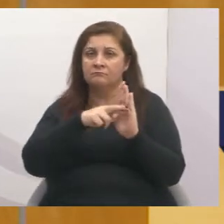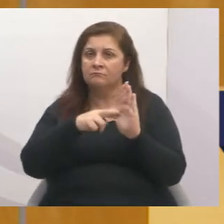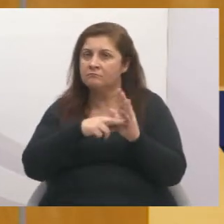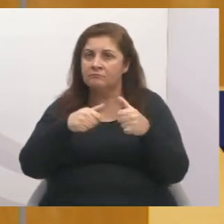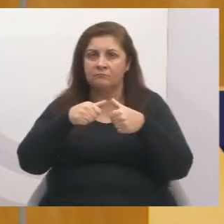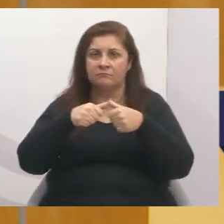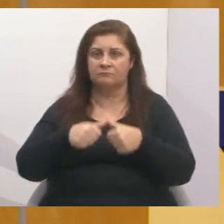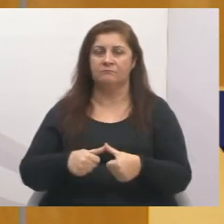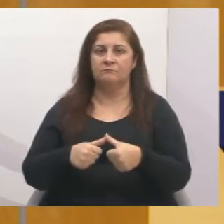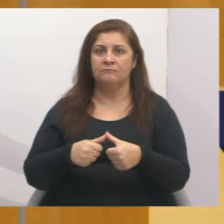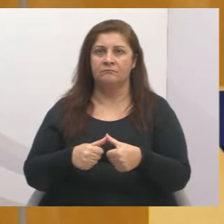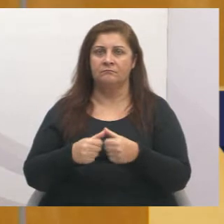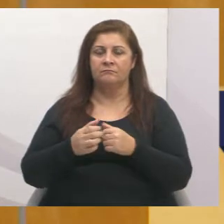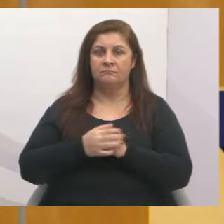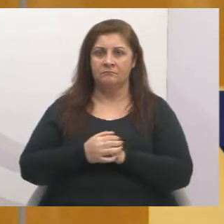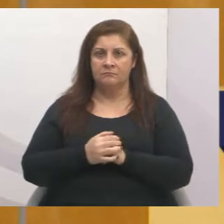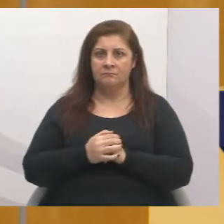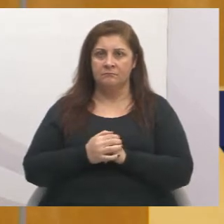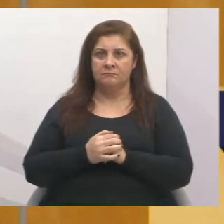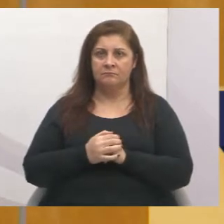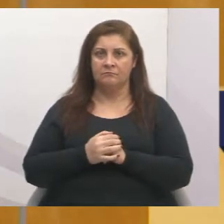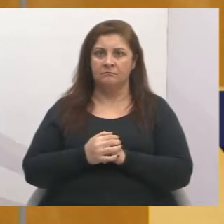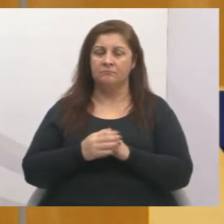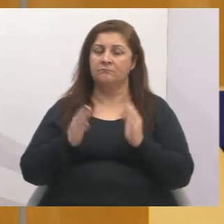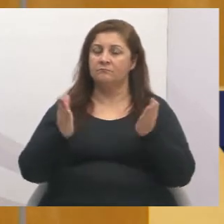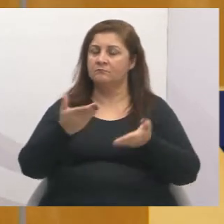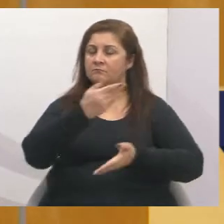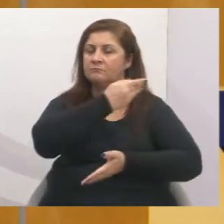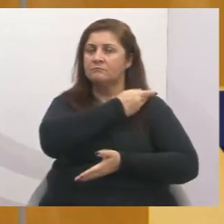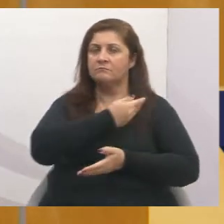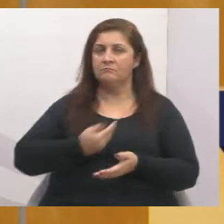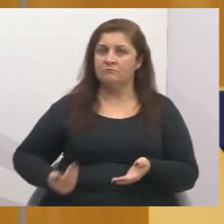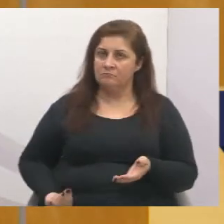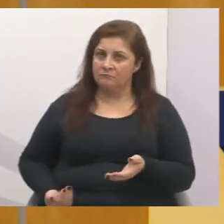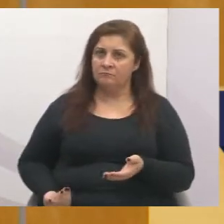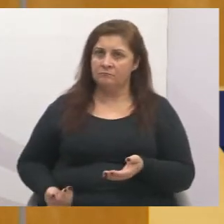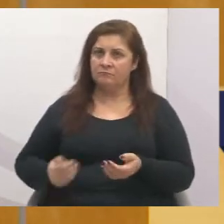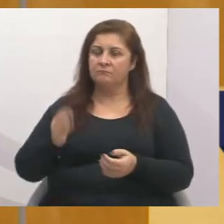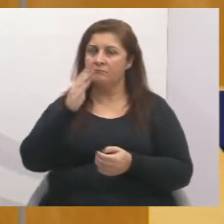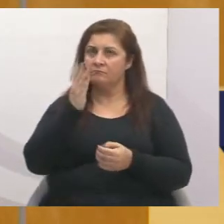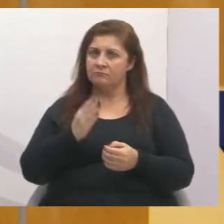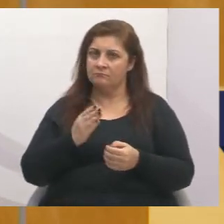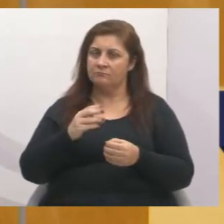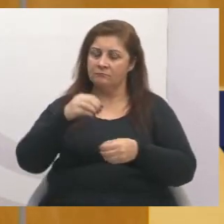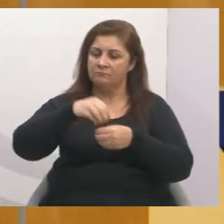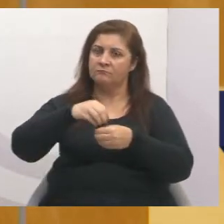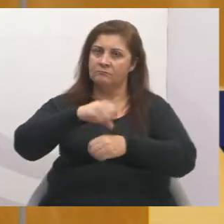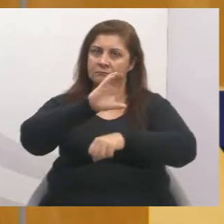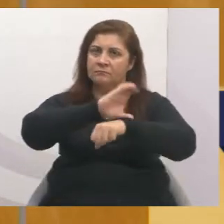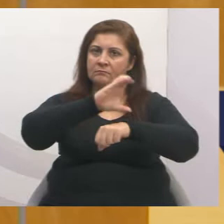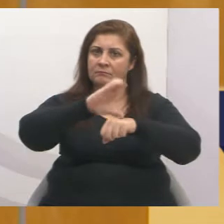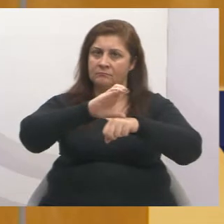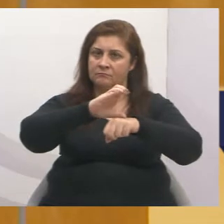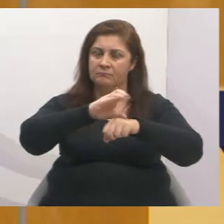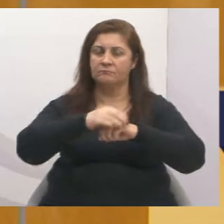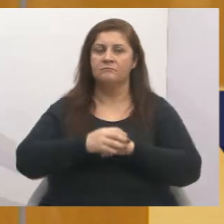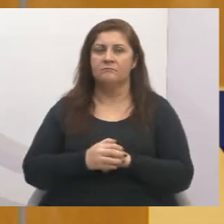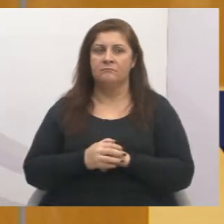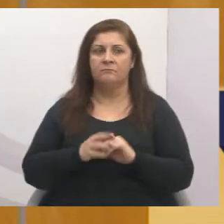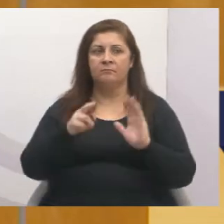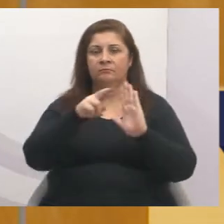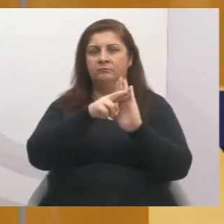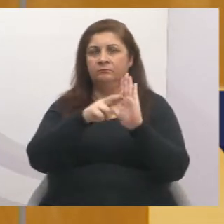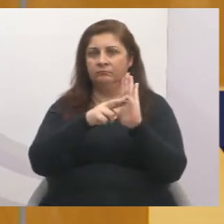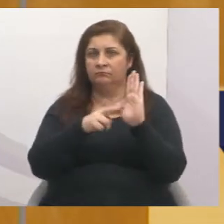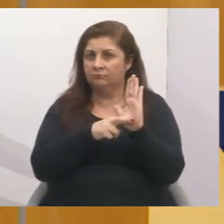permanentes fixadas pelo governo federal por emenda à Constituição. Então, essas regras, sobre elas